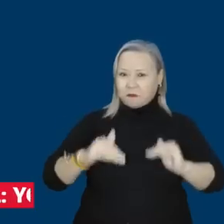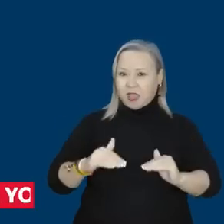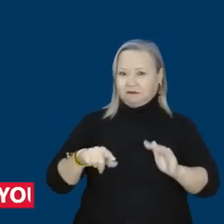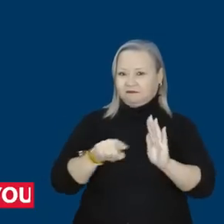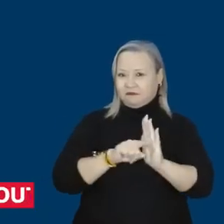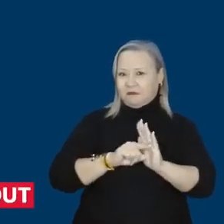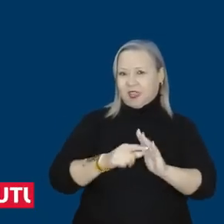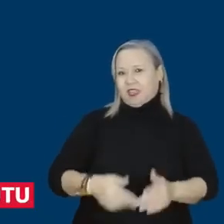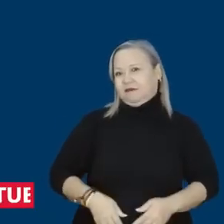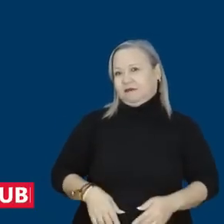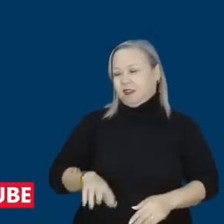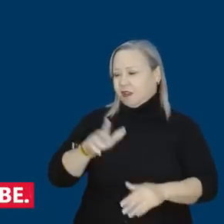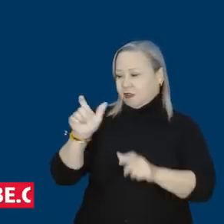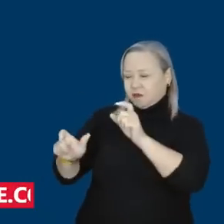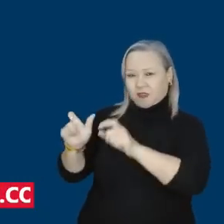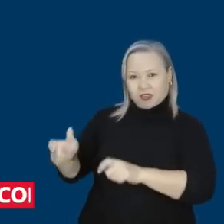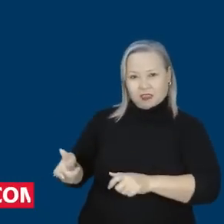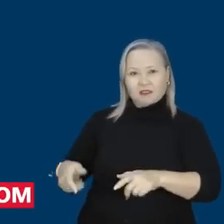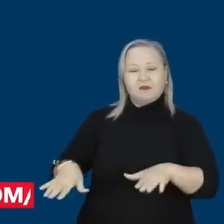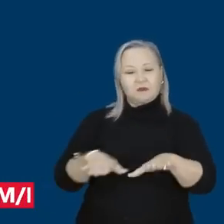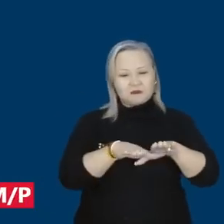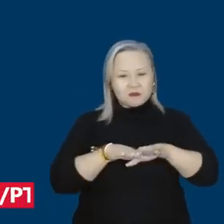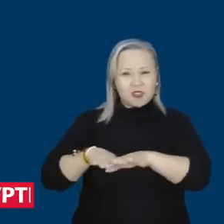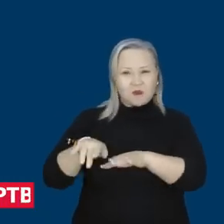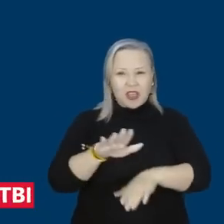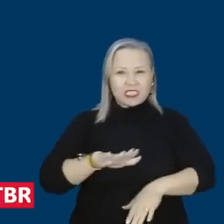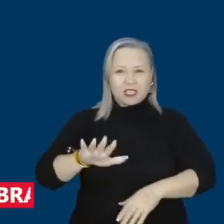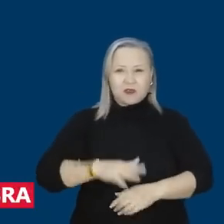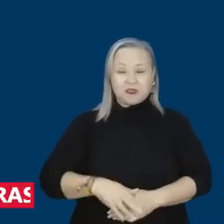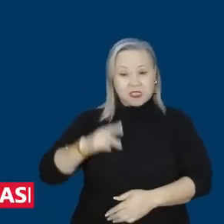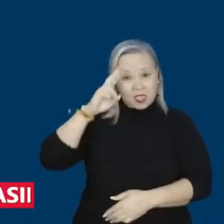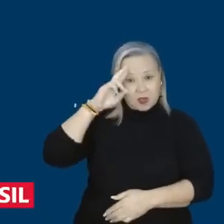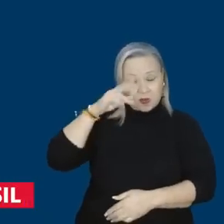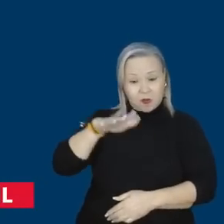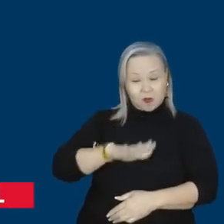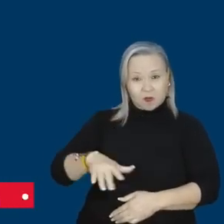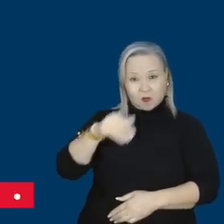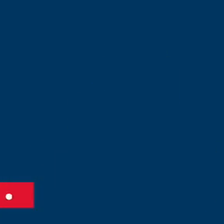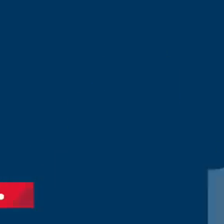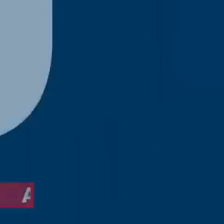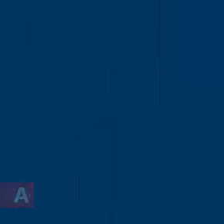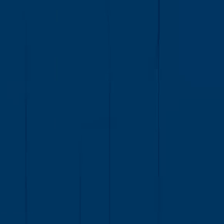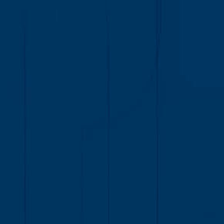somos iguais a todo mundo e nós queremos ser donos do nosso território.